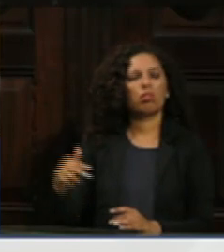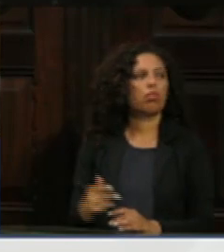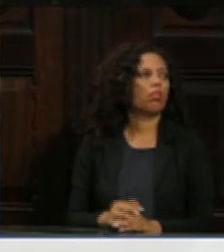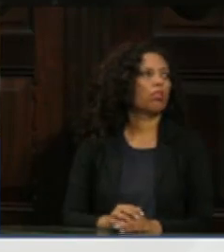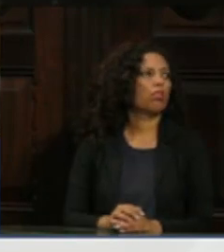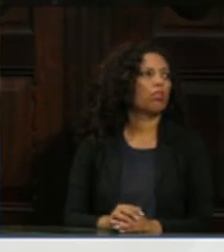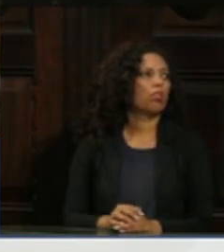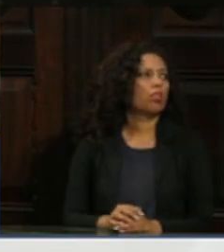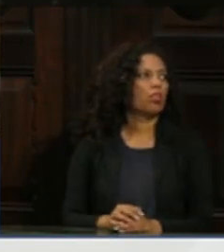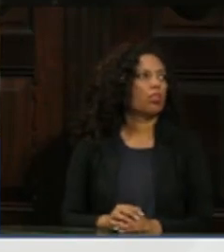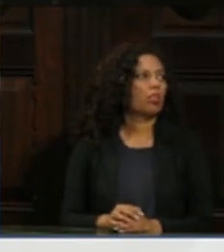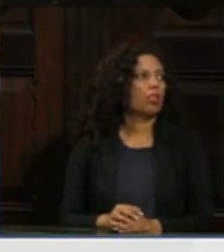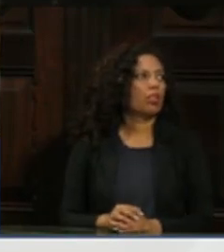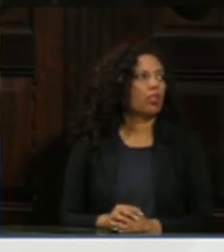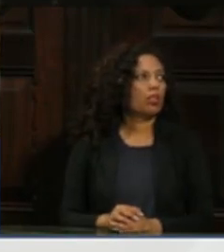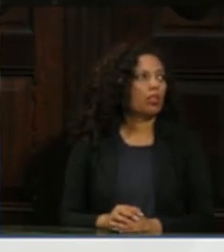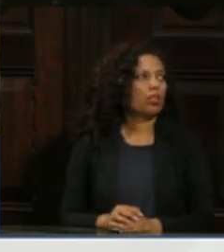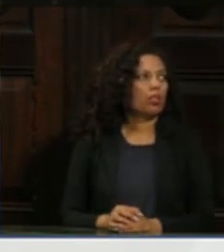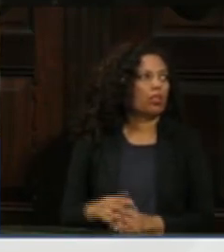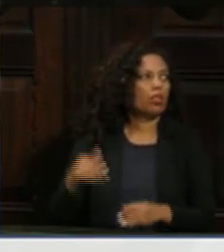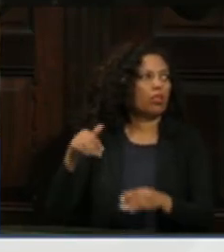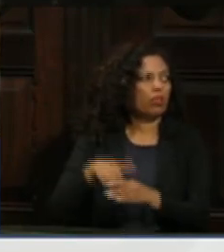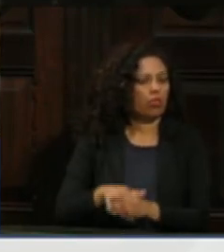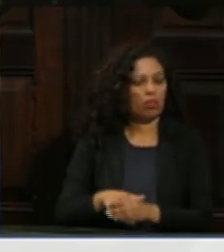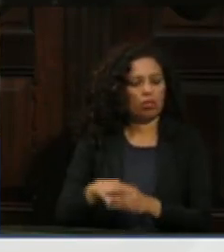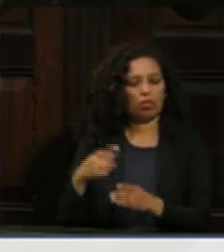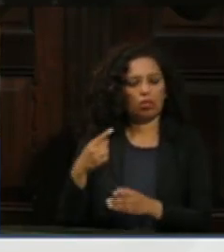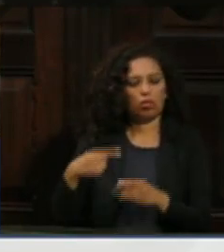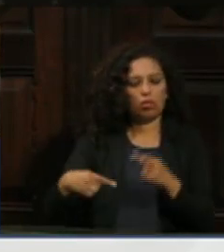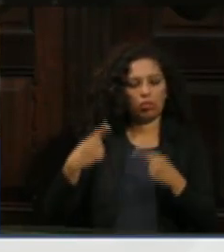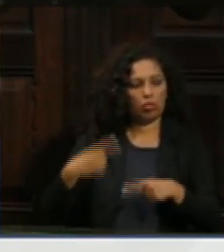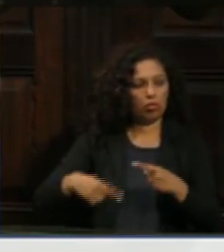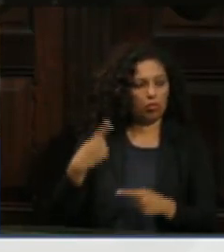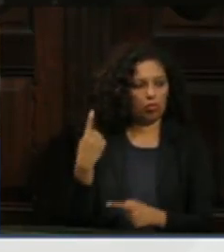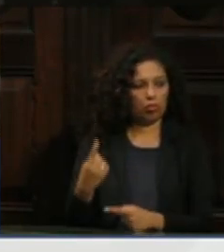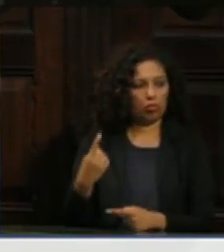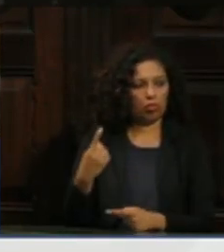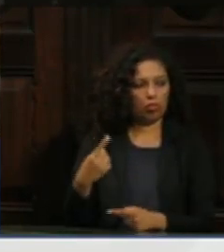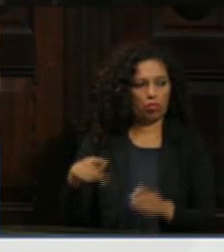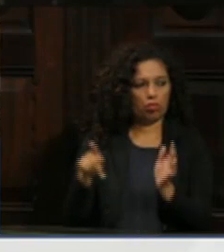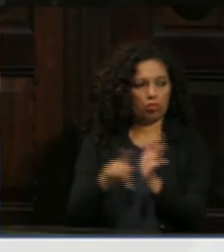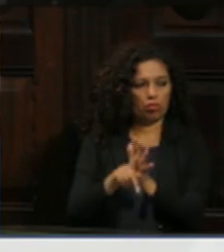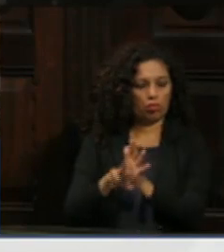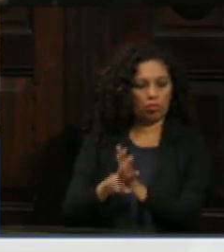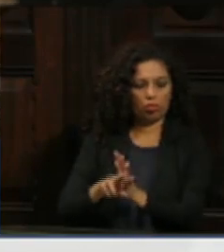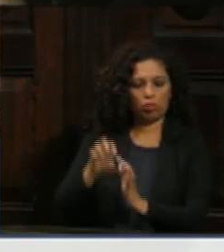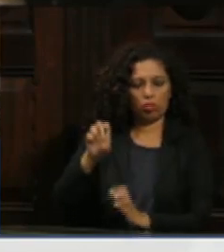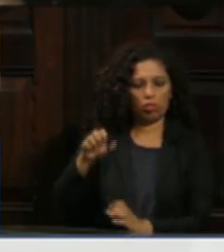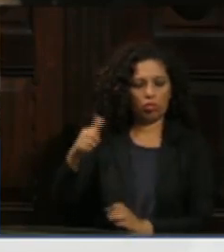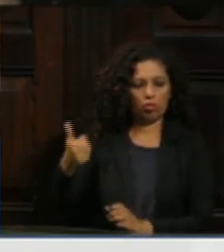1282-A/2015, autoria deputados Márcio Canela e Vaguinho. Projeto de lei